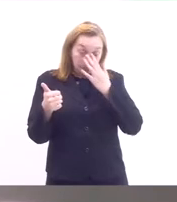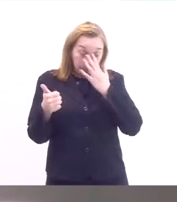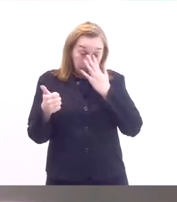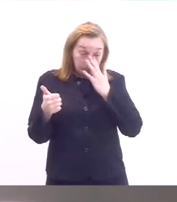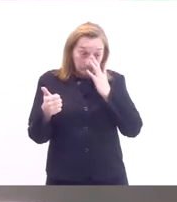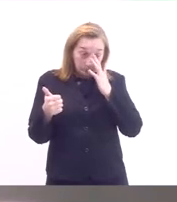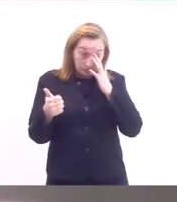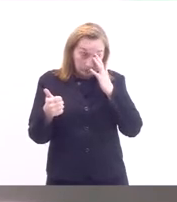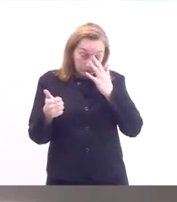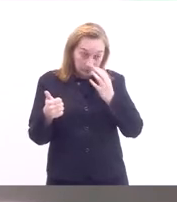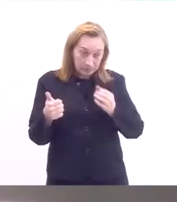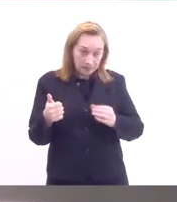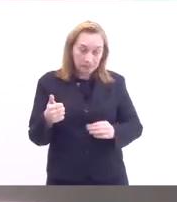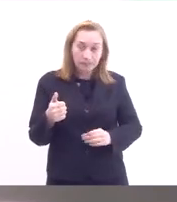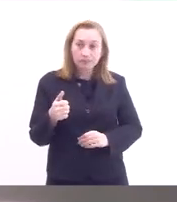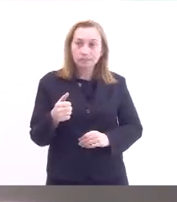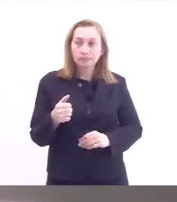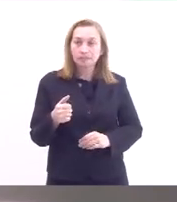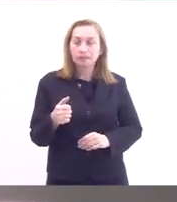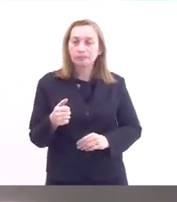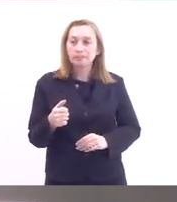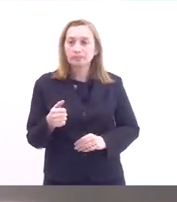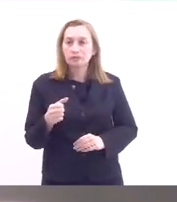contundente subsídio social